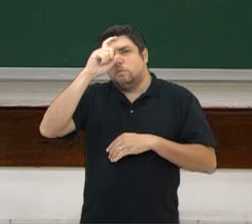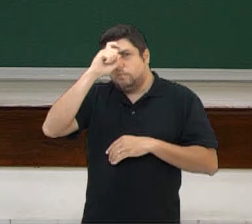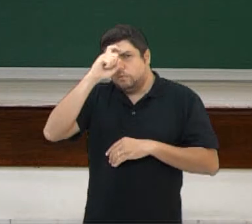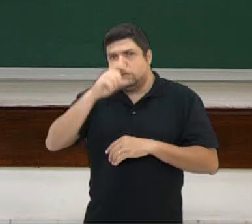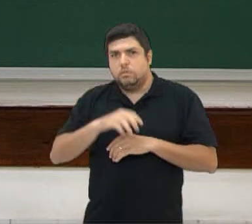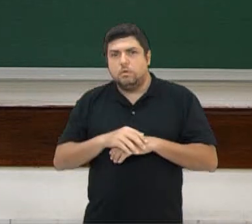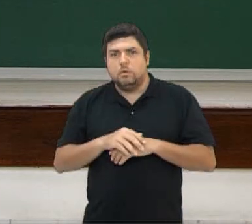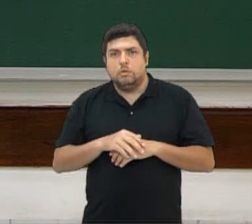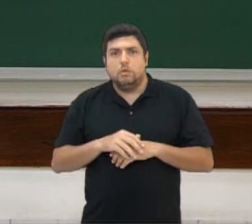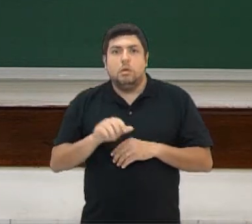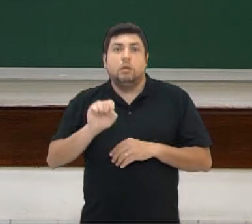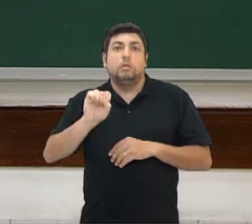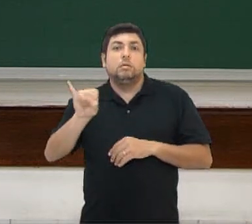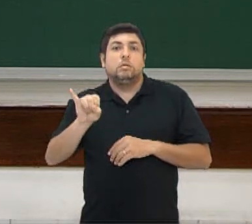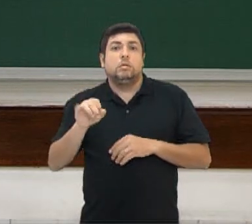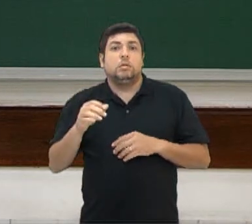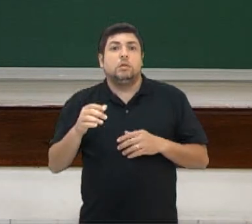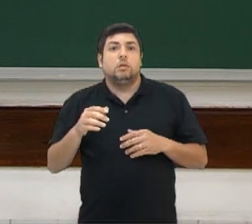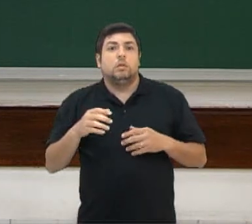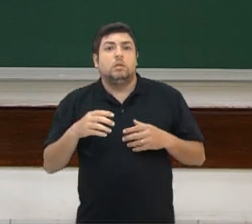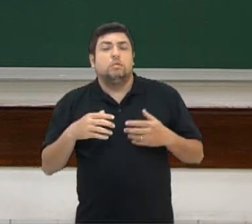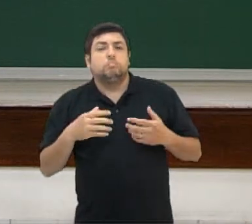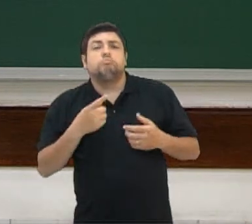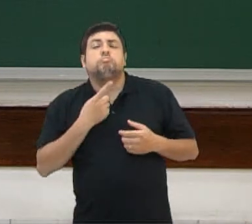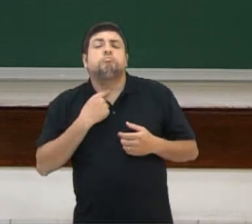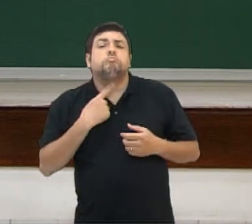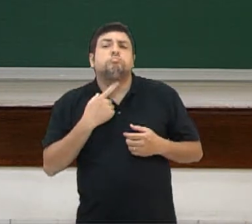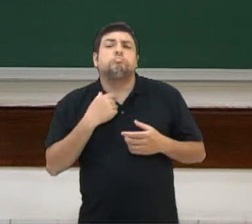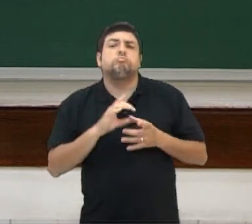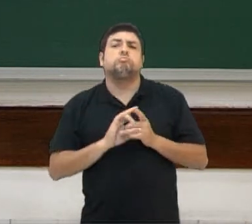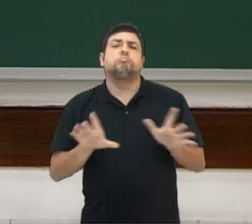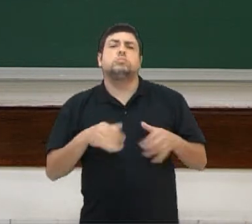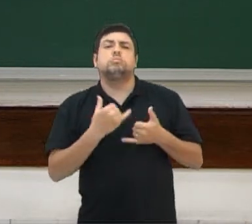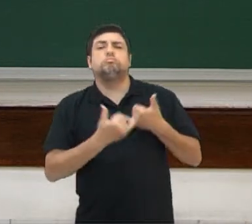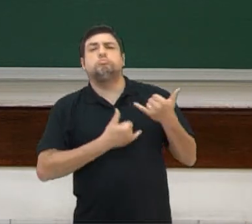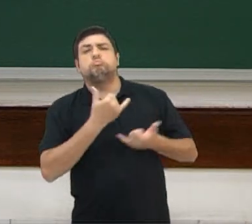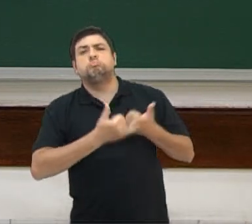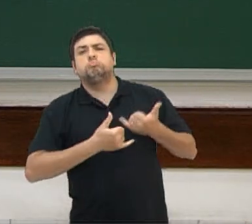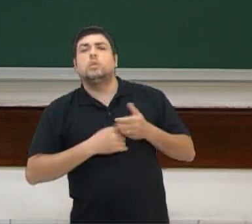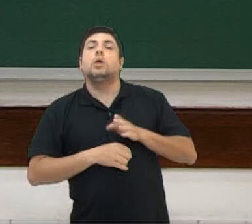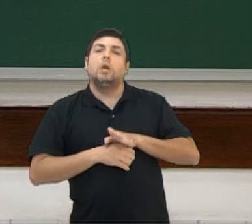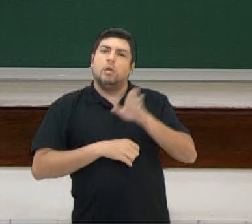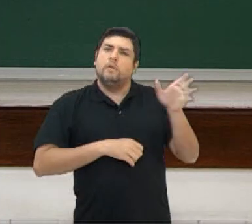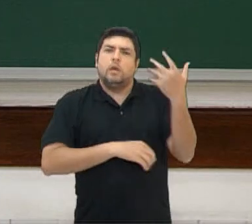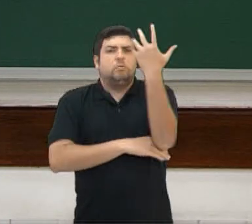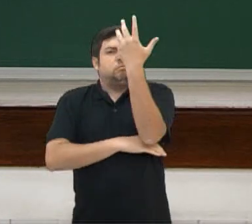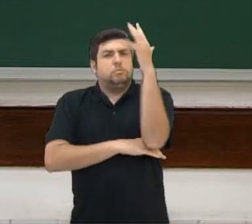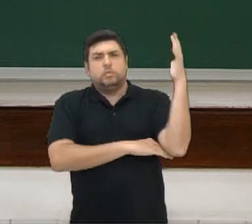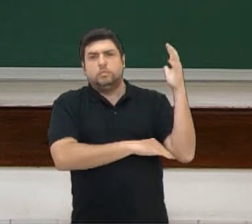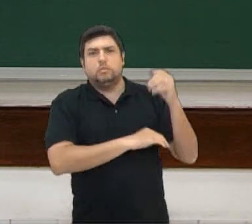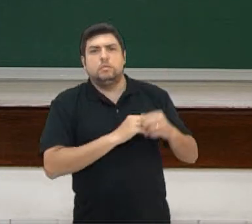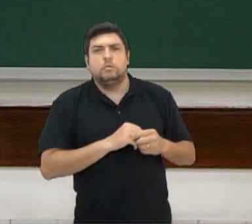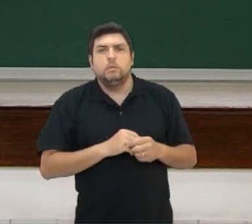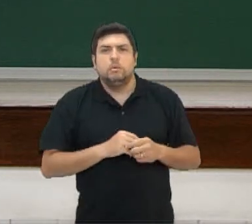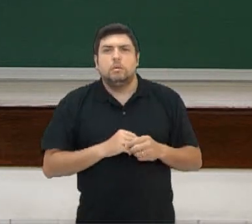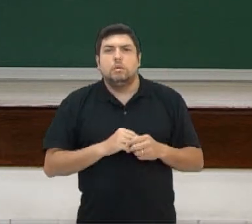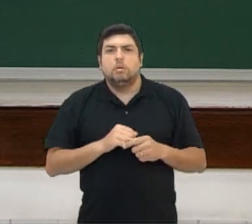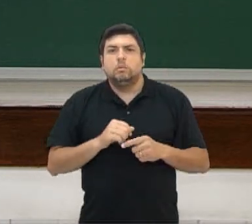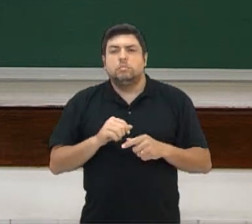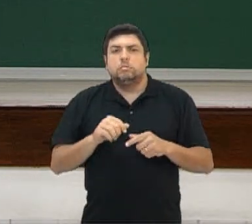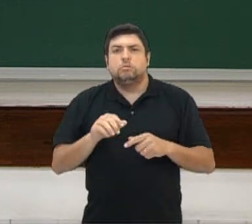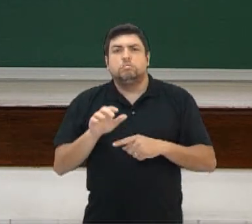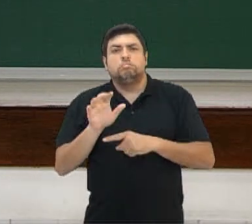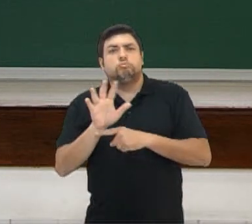né, você tem o lazer, você vai num parque, você vai no cinema, você vai no shopping, você vê a TV. A